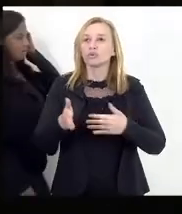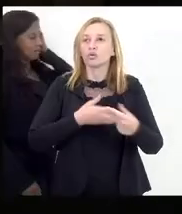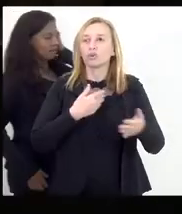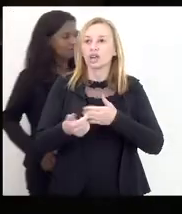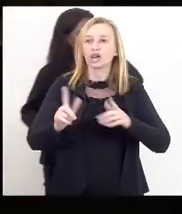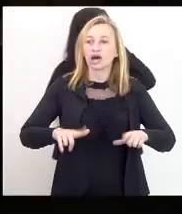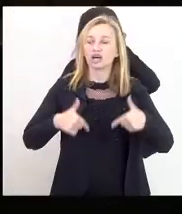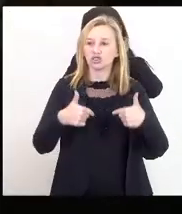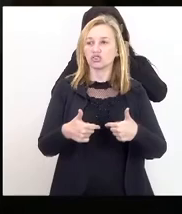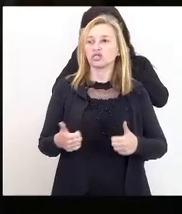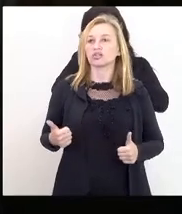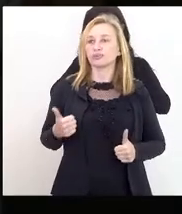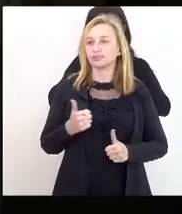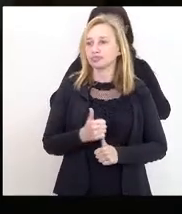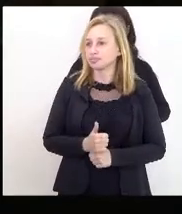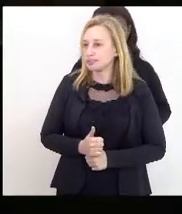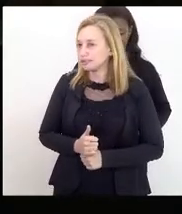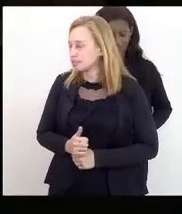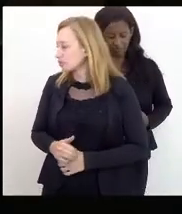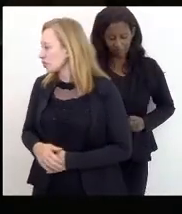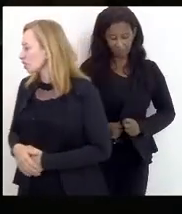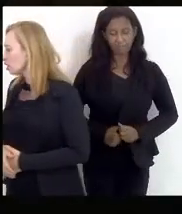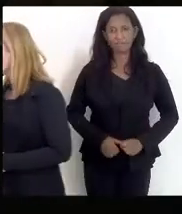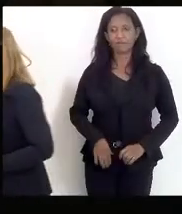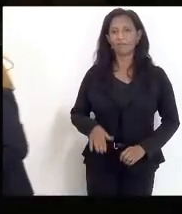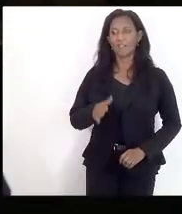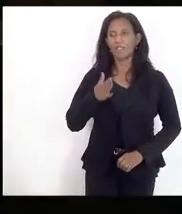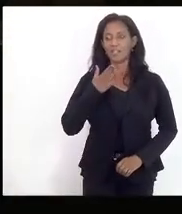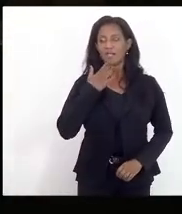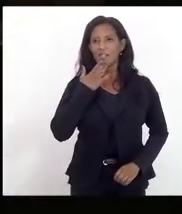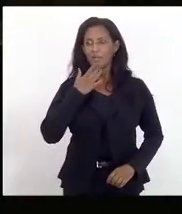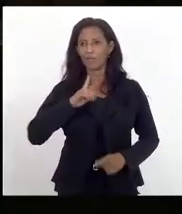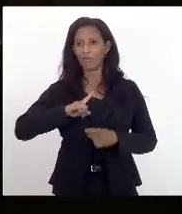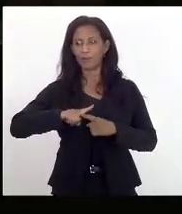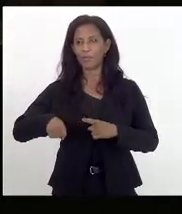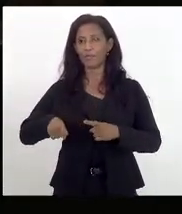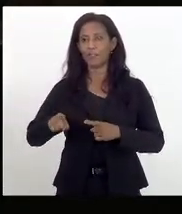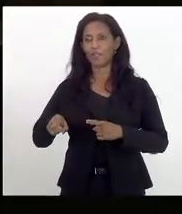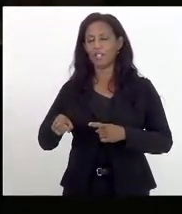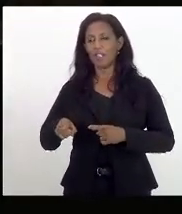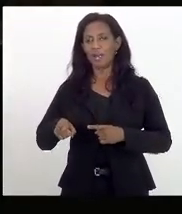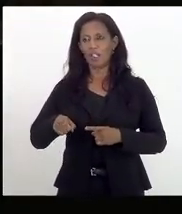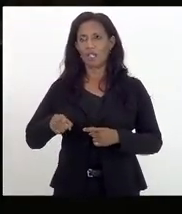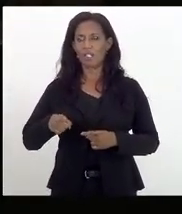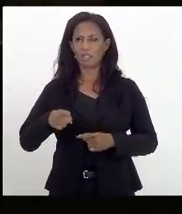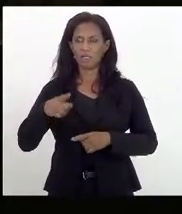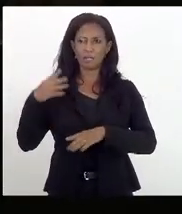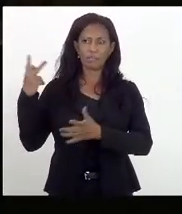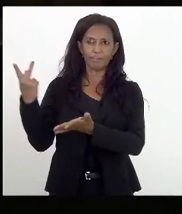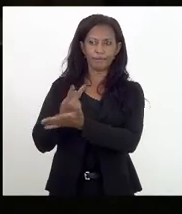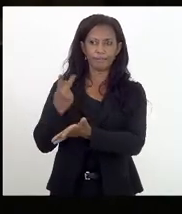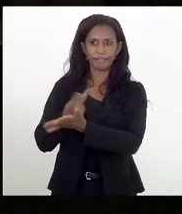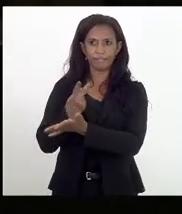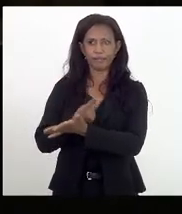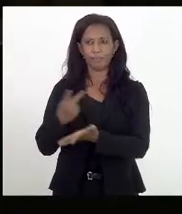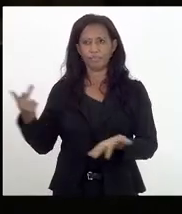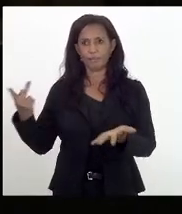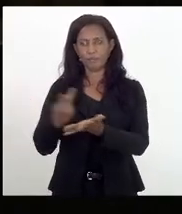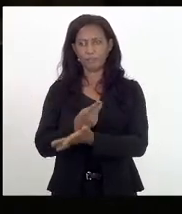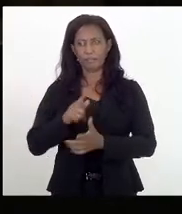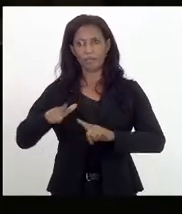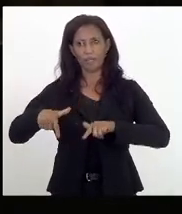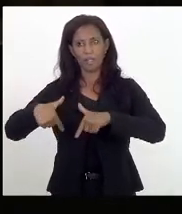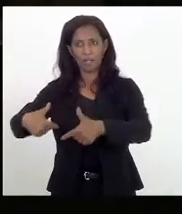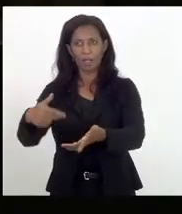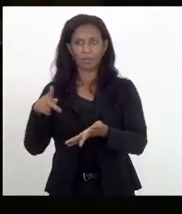que tenha como sentido impedir exatamente que este absurdo se concretize e